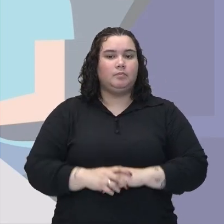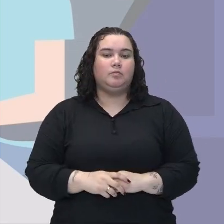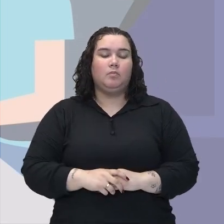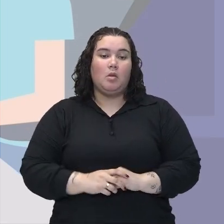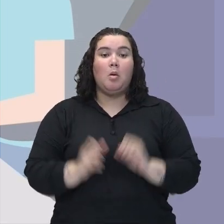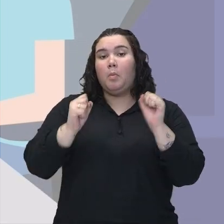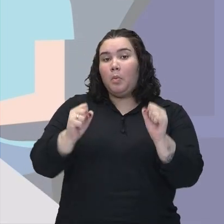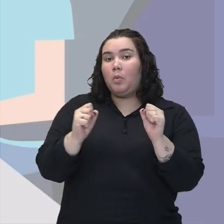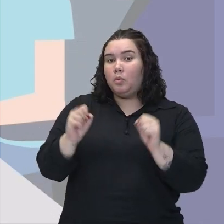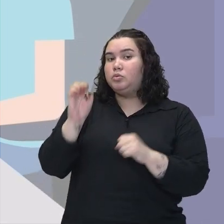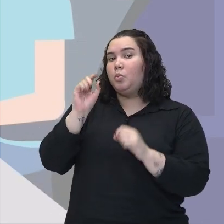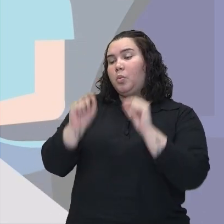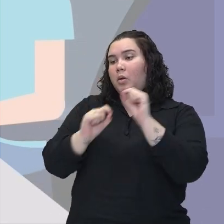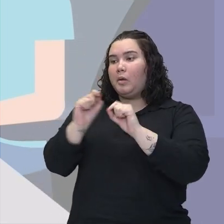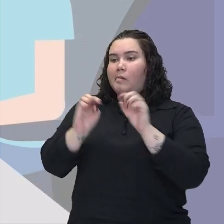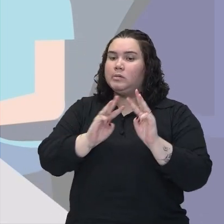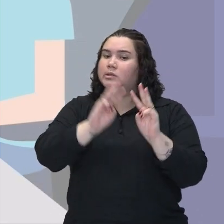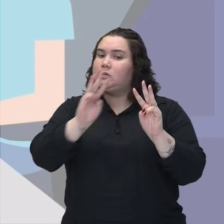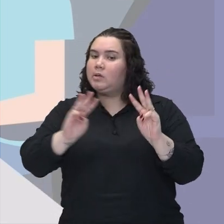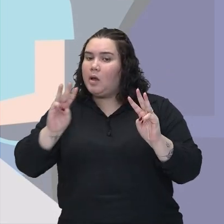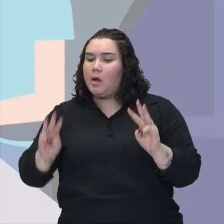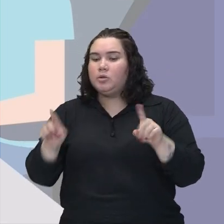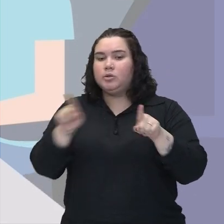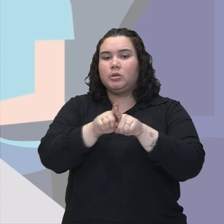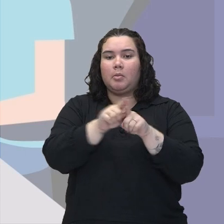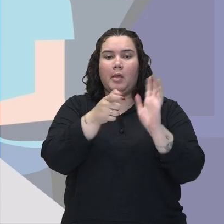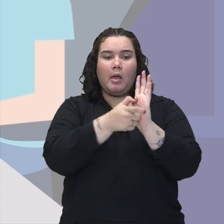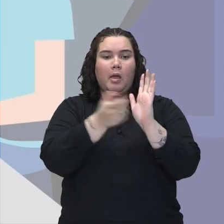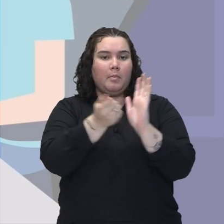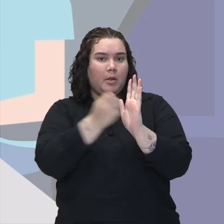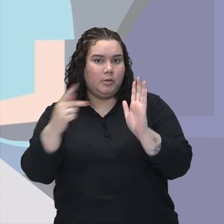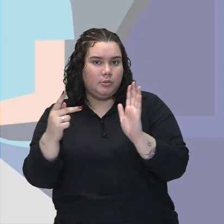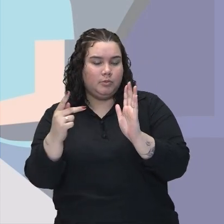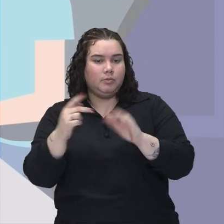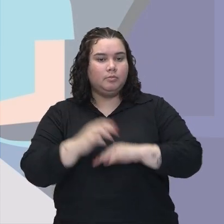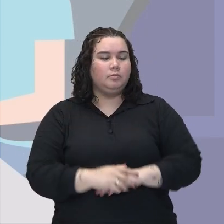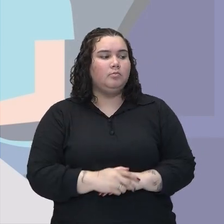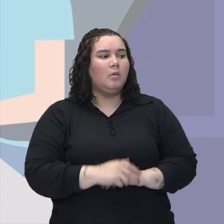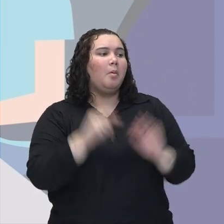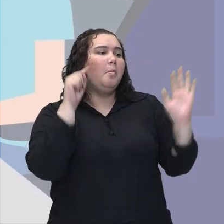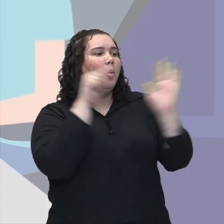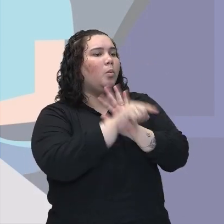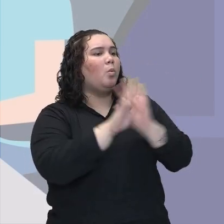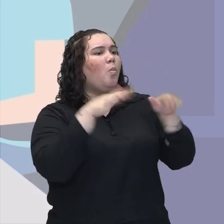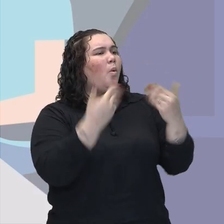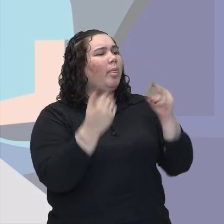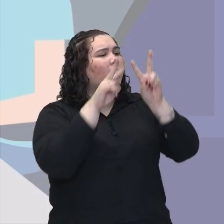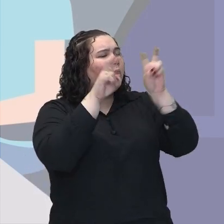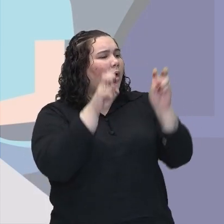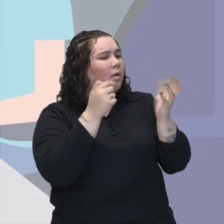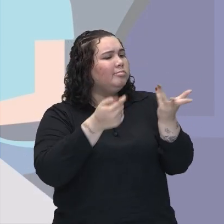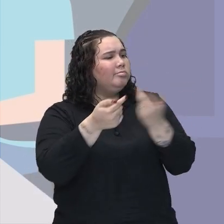sites de podcast e aplicativos para smartphones. Quais os assuntos do podcast?